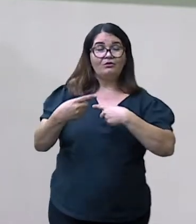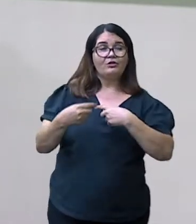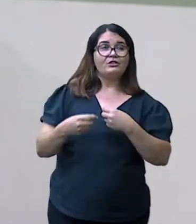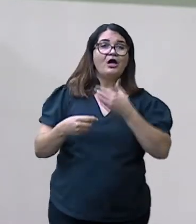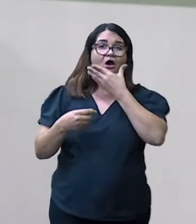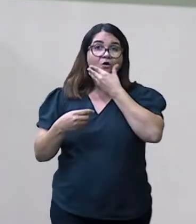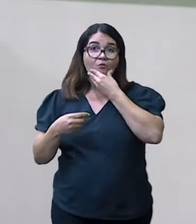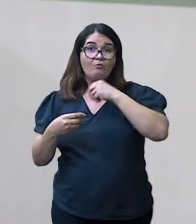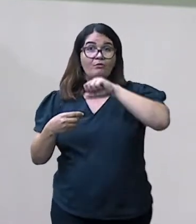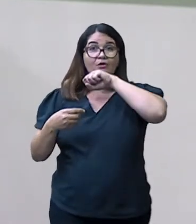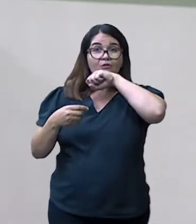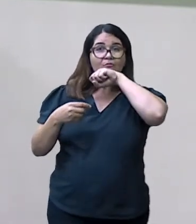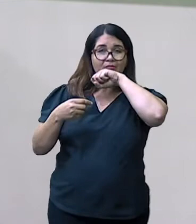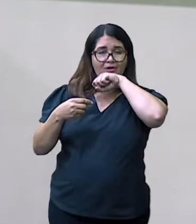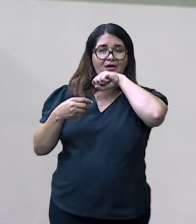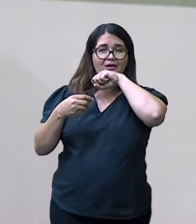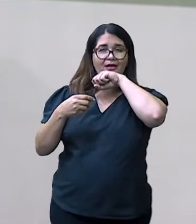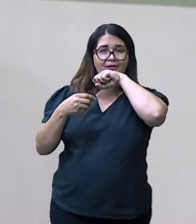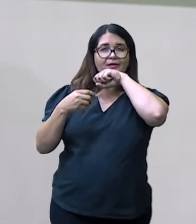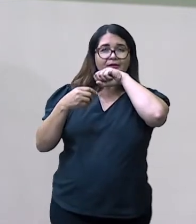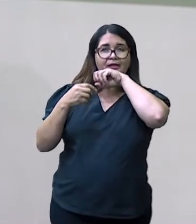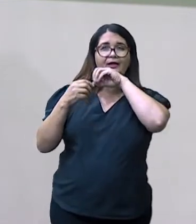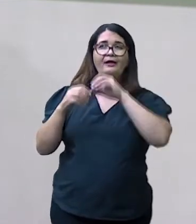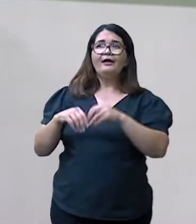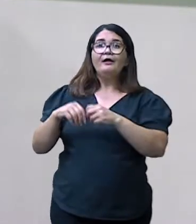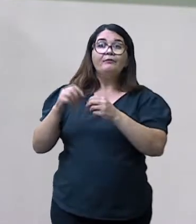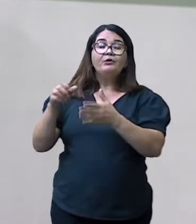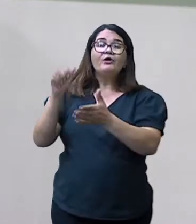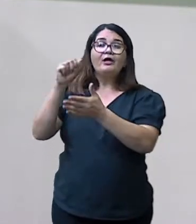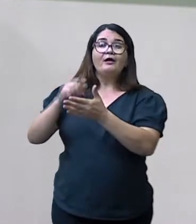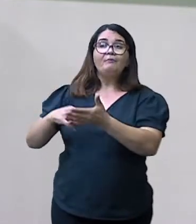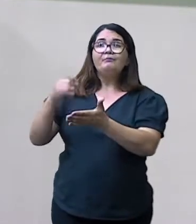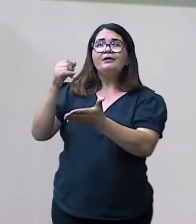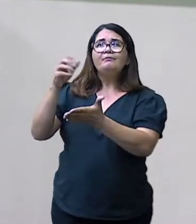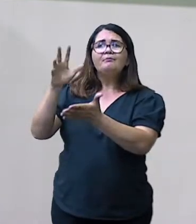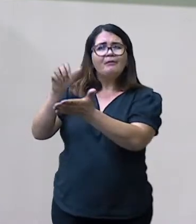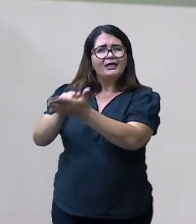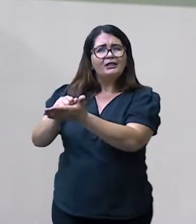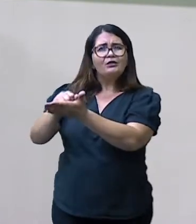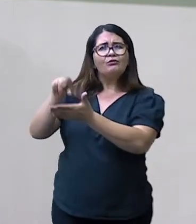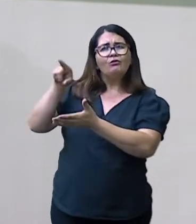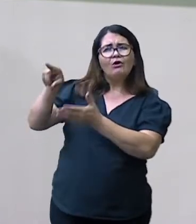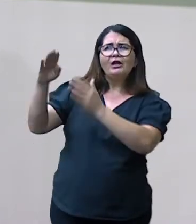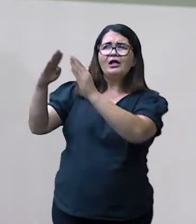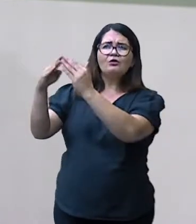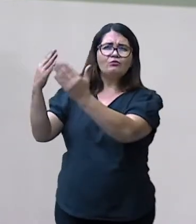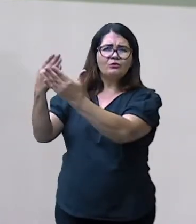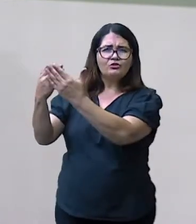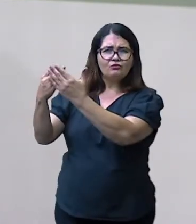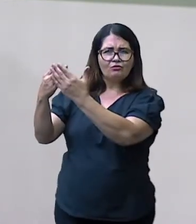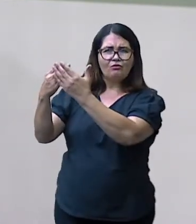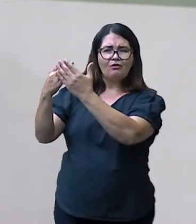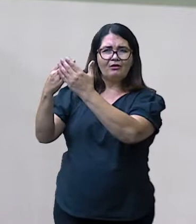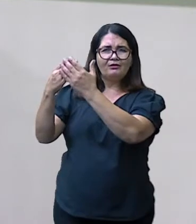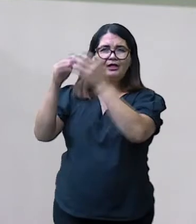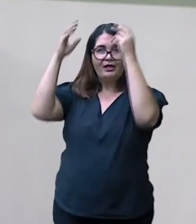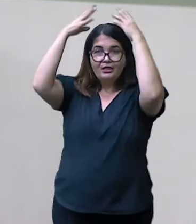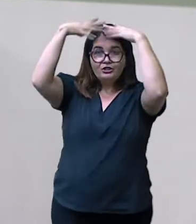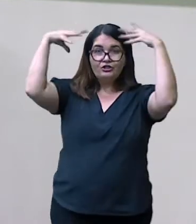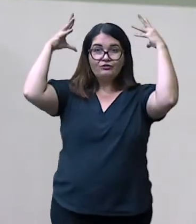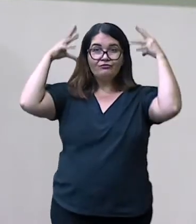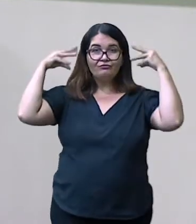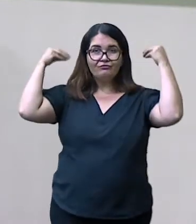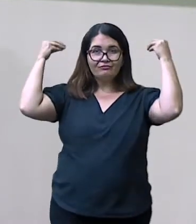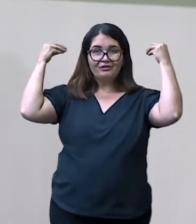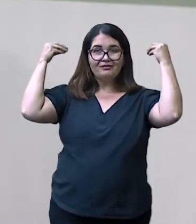poder aquisitivo alto aqui de Valadares, mas o papai tinha um carinho todo especial comigo e quis